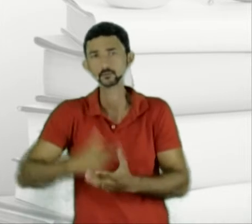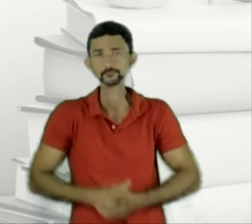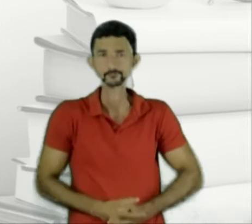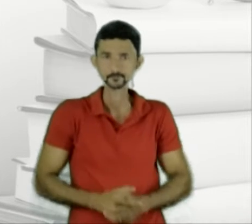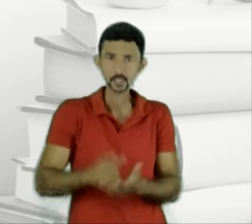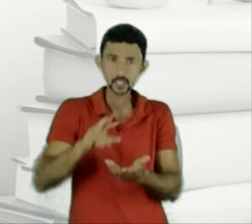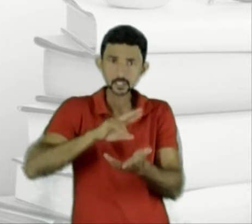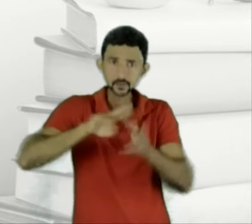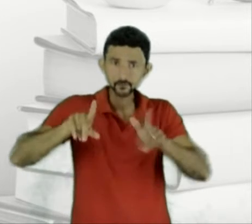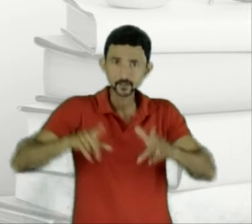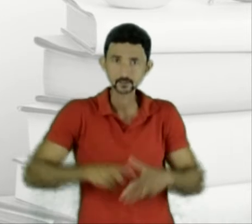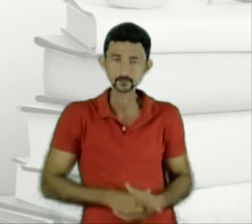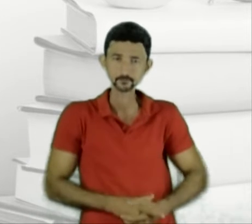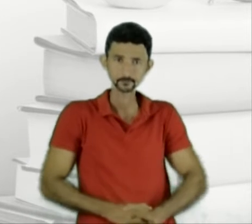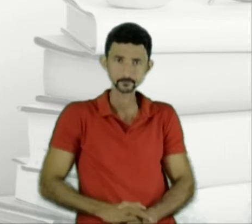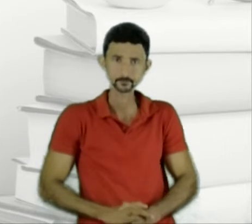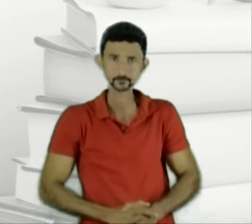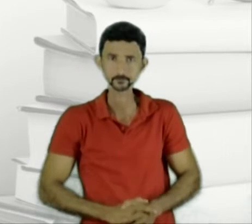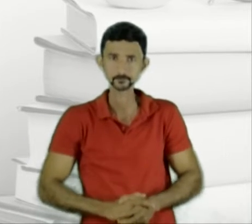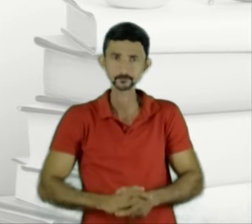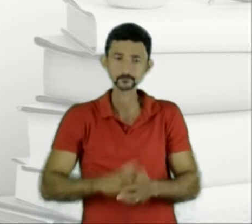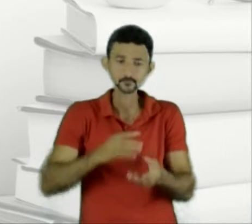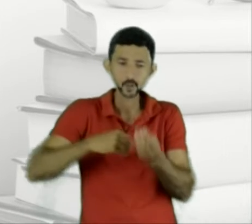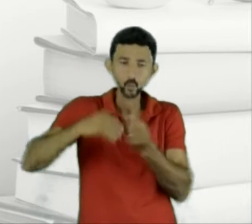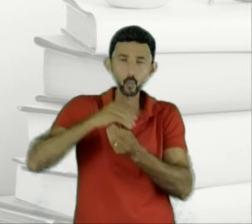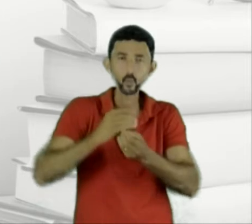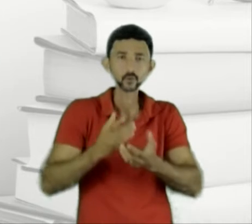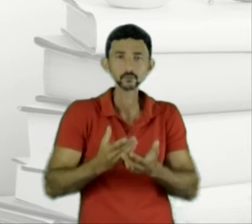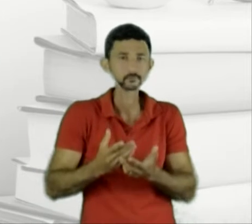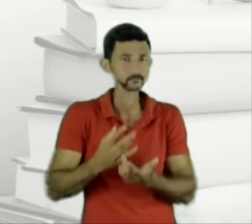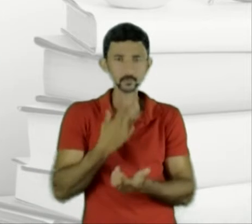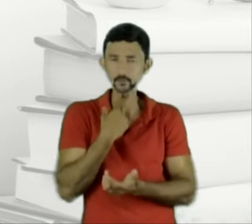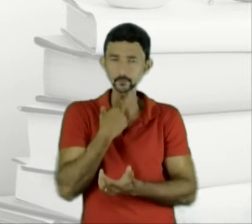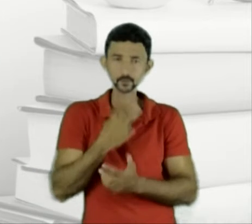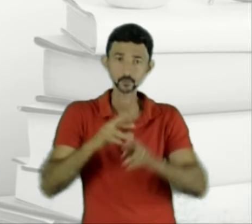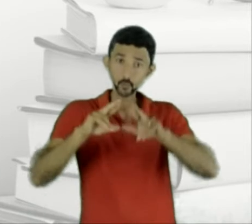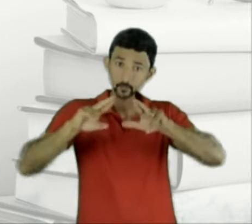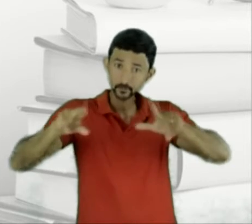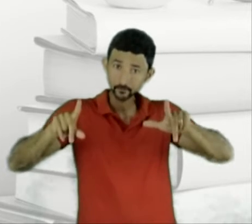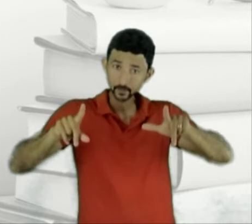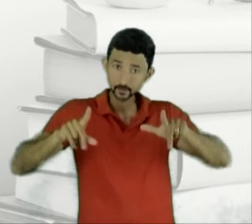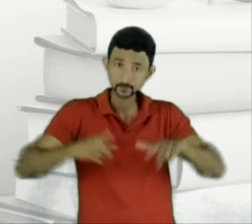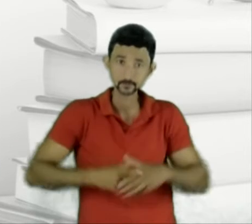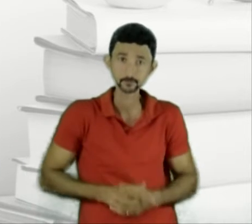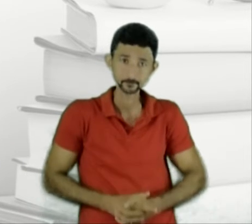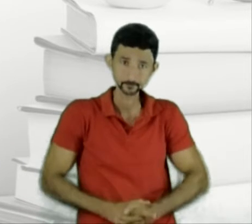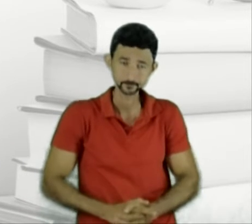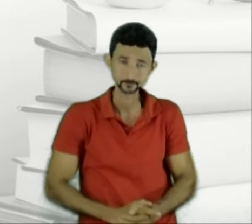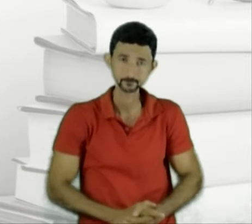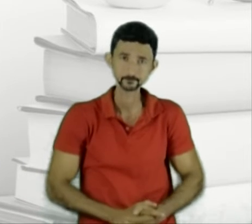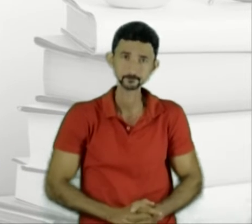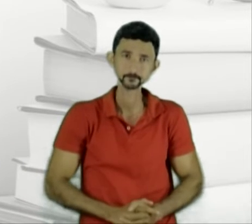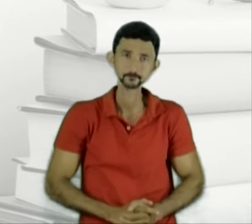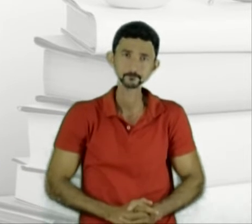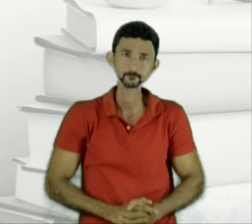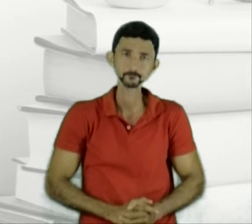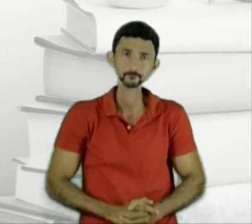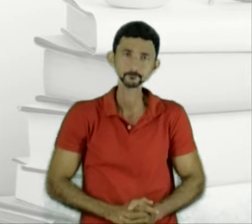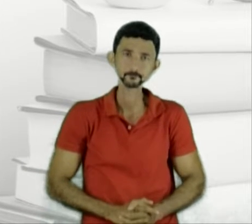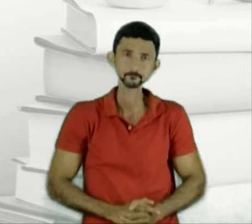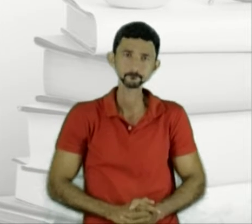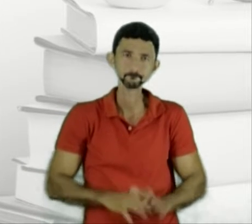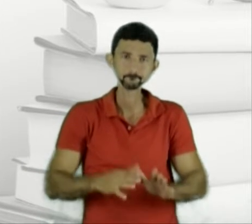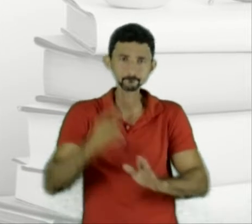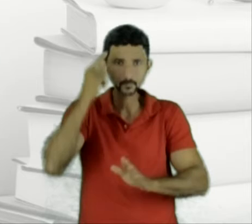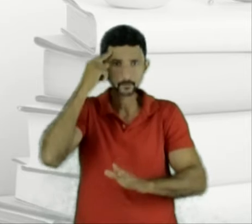ainda tem gente que fala assim, são 5 sorvetes e picolés. Não. Certo? São naturezas diferentes. Então,